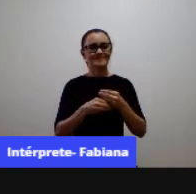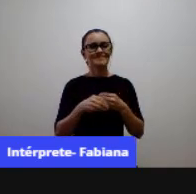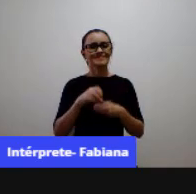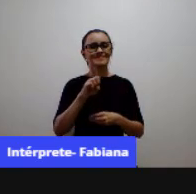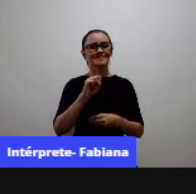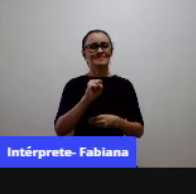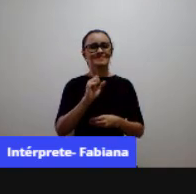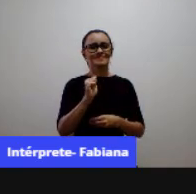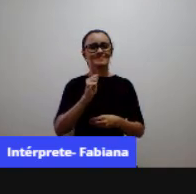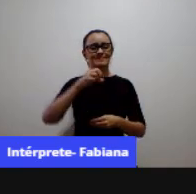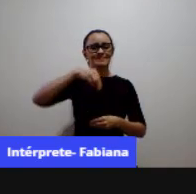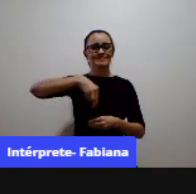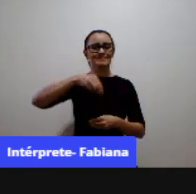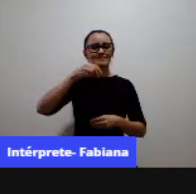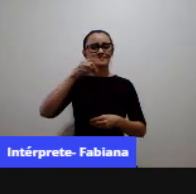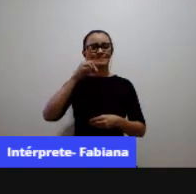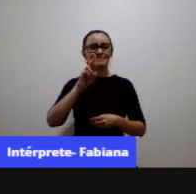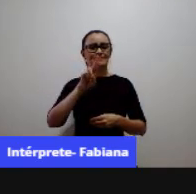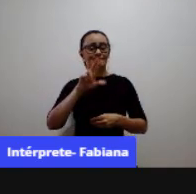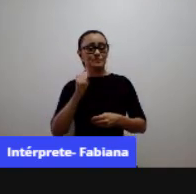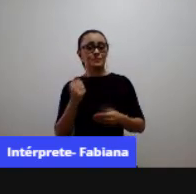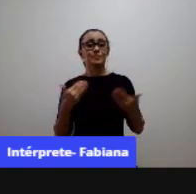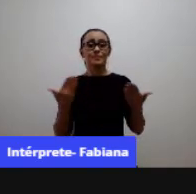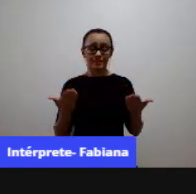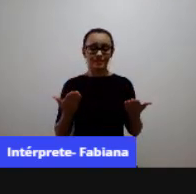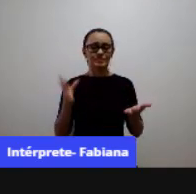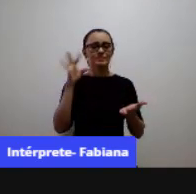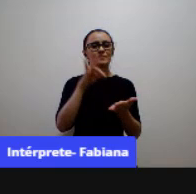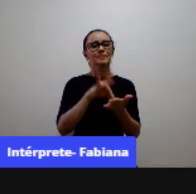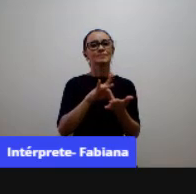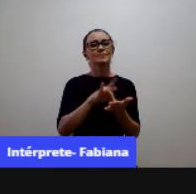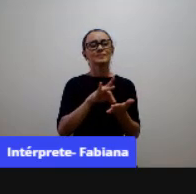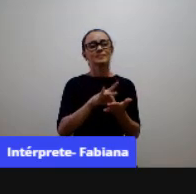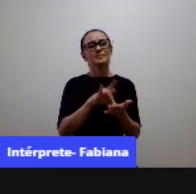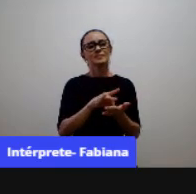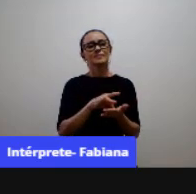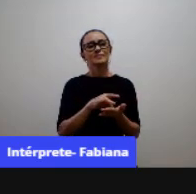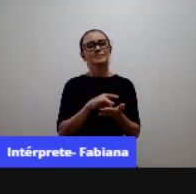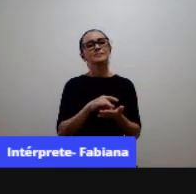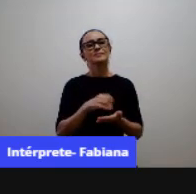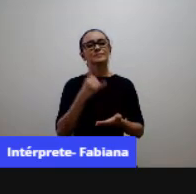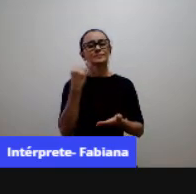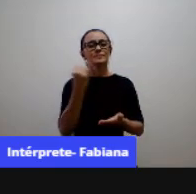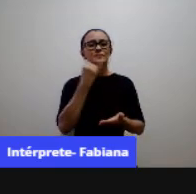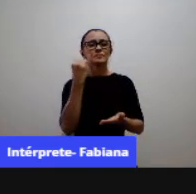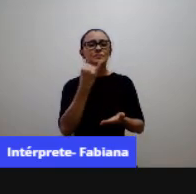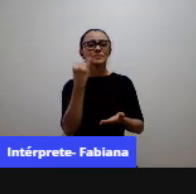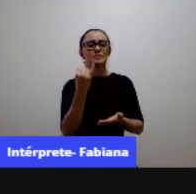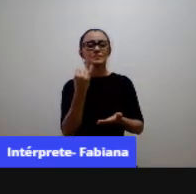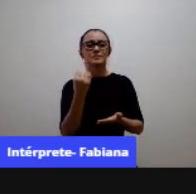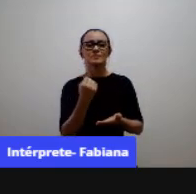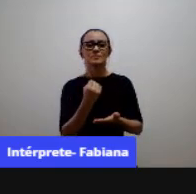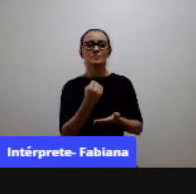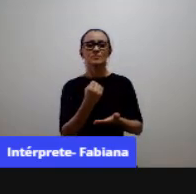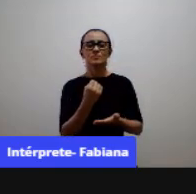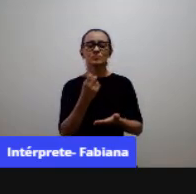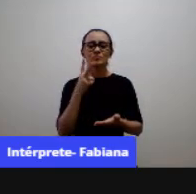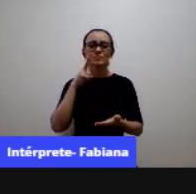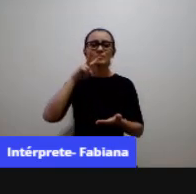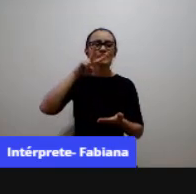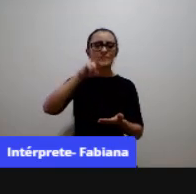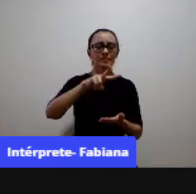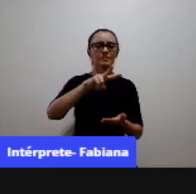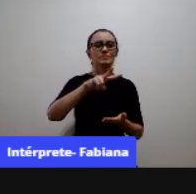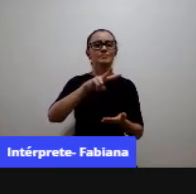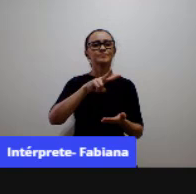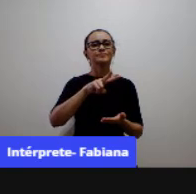na realidade, a gente não vai construir o PEI sem trabalhar as questões individuais de cada nível, né? Então, a gente vem